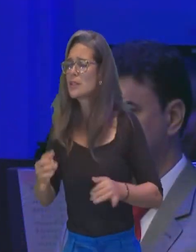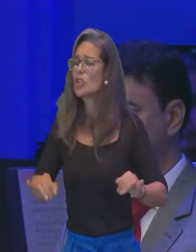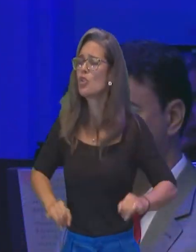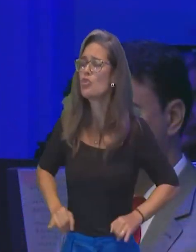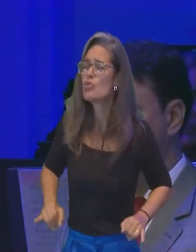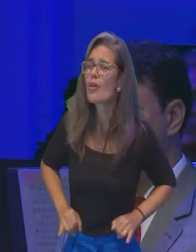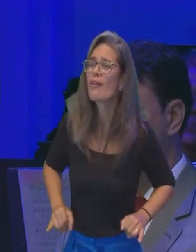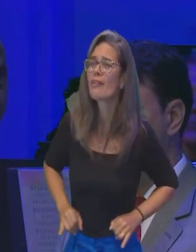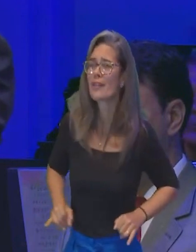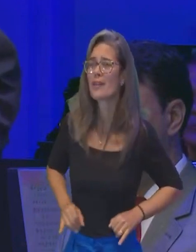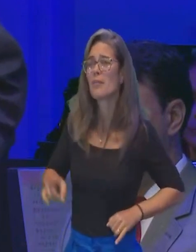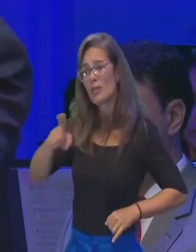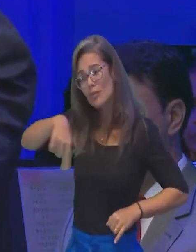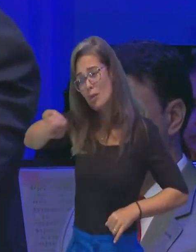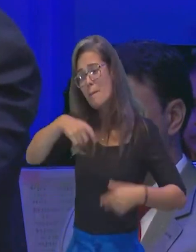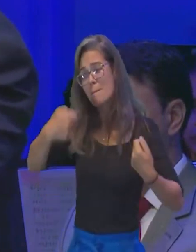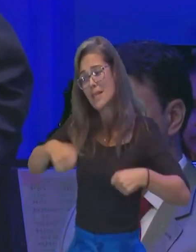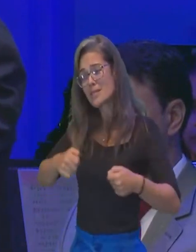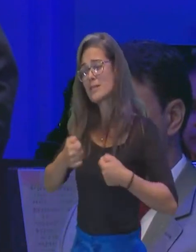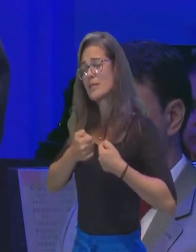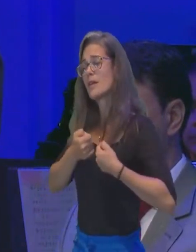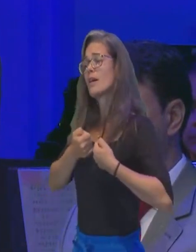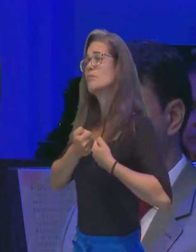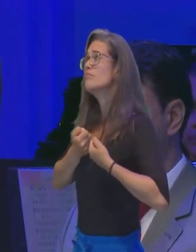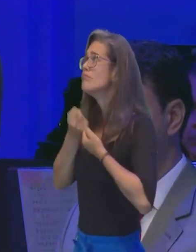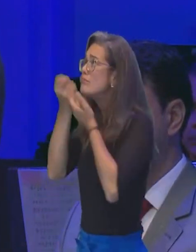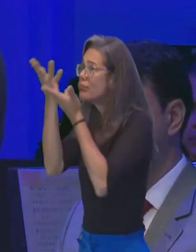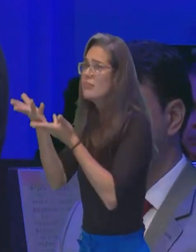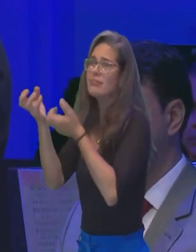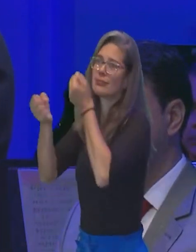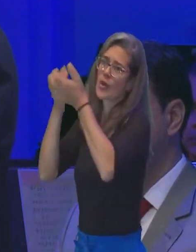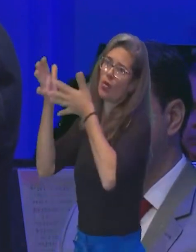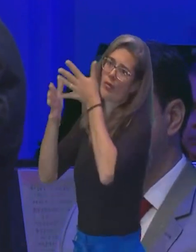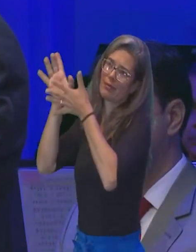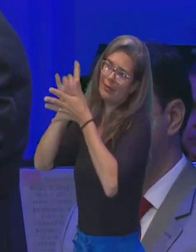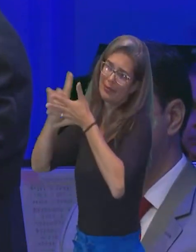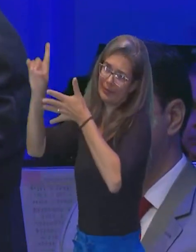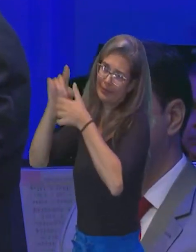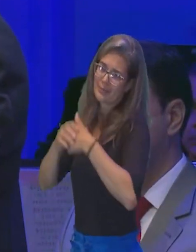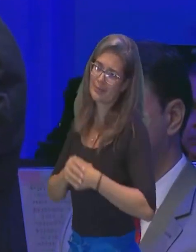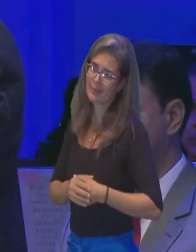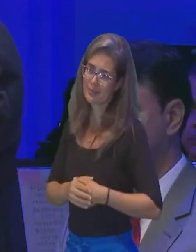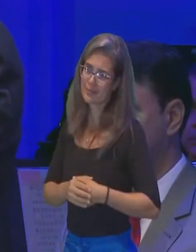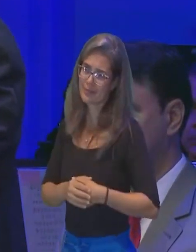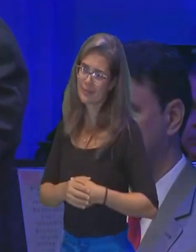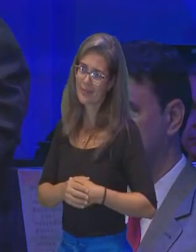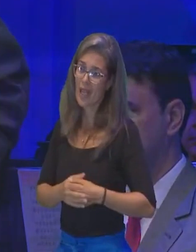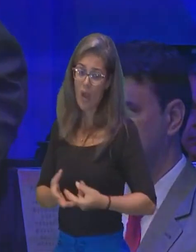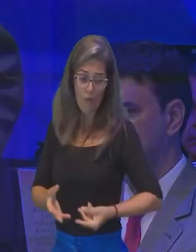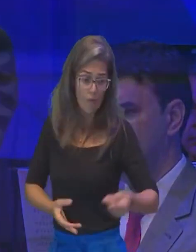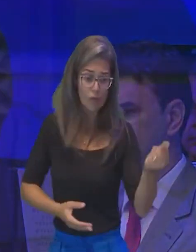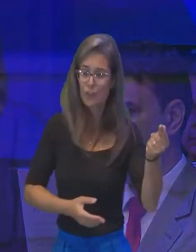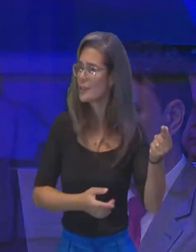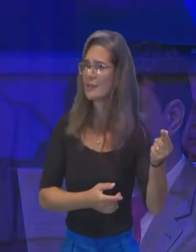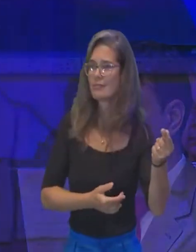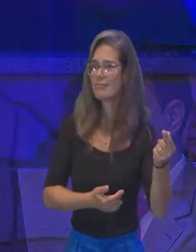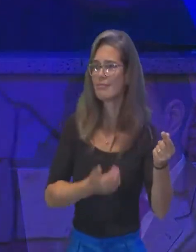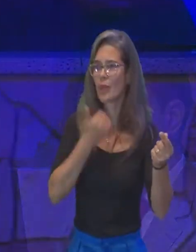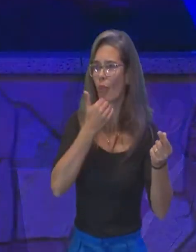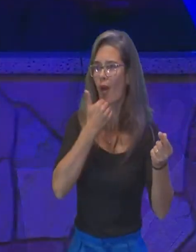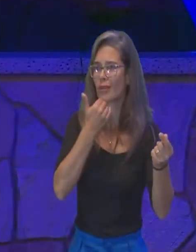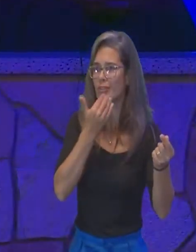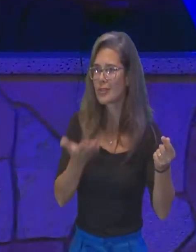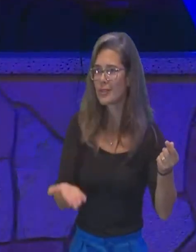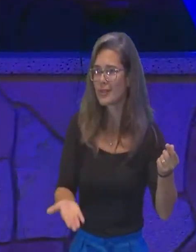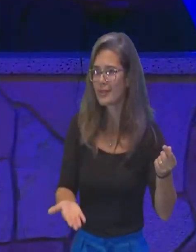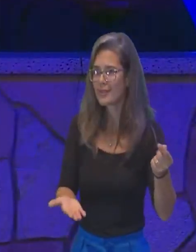não resolve o problema. Deus não desistiu do profeta. Deus não desistiu nem de mim, nem de você. Vejam o que diz o